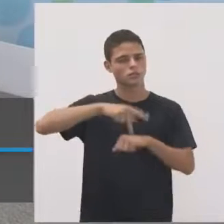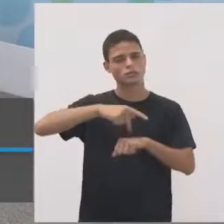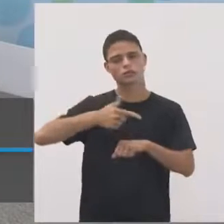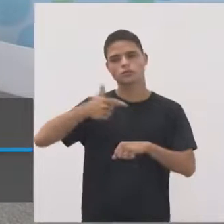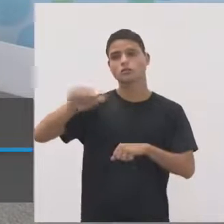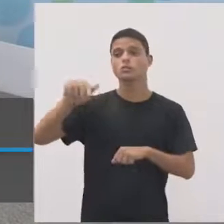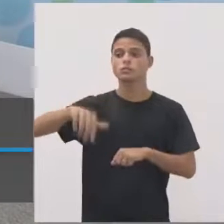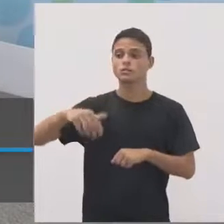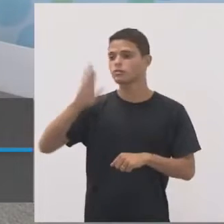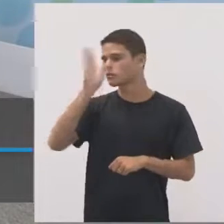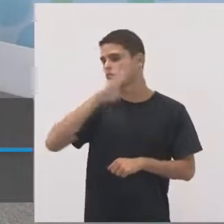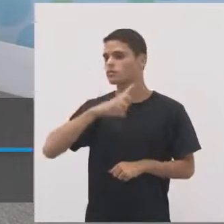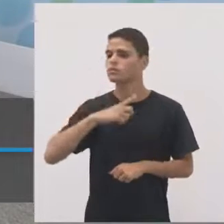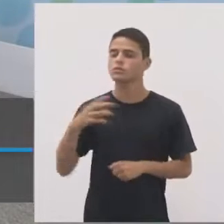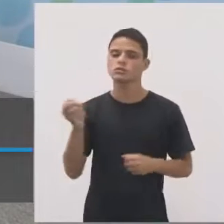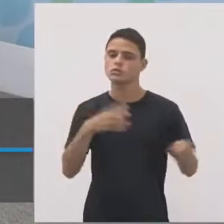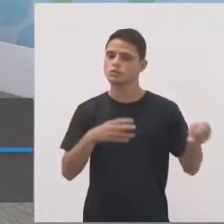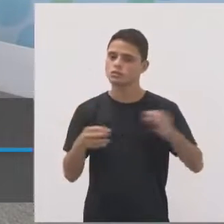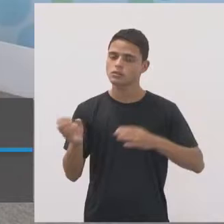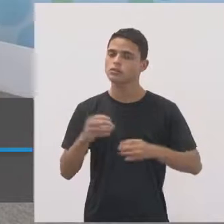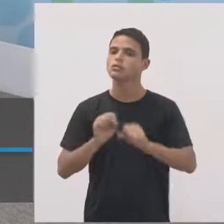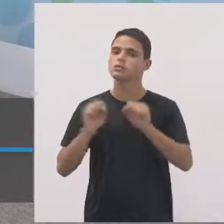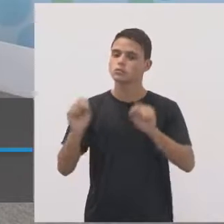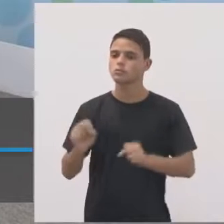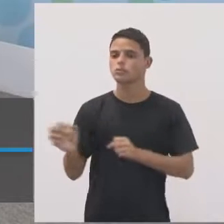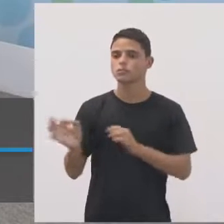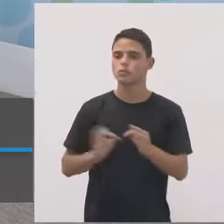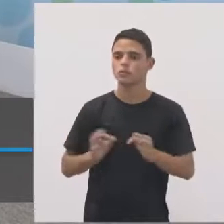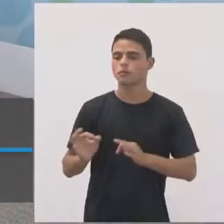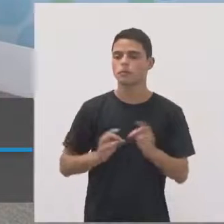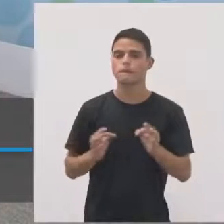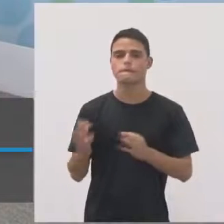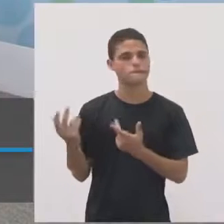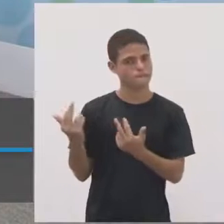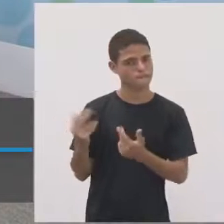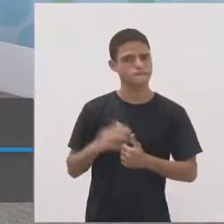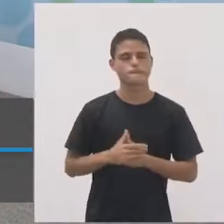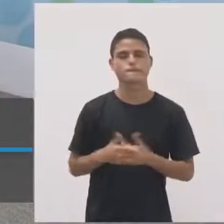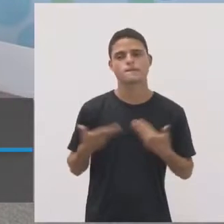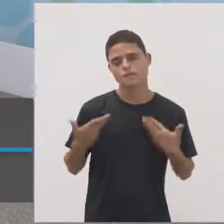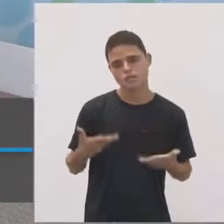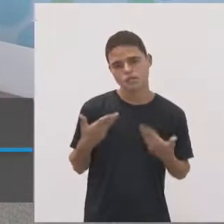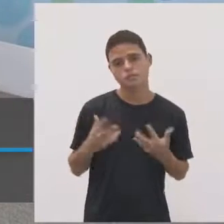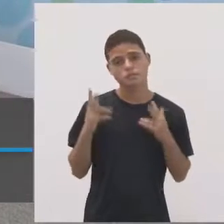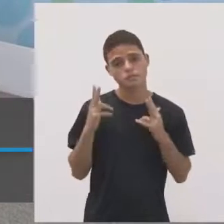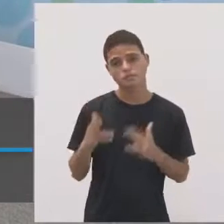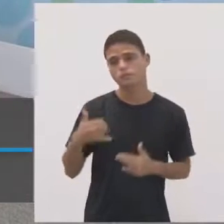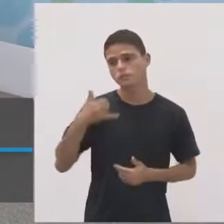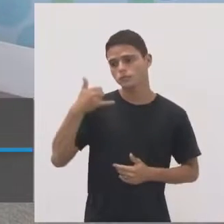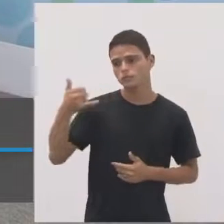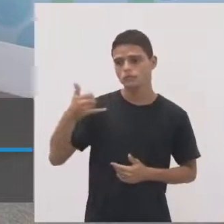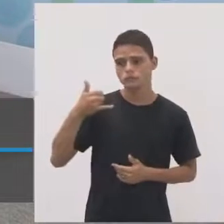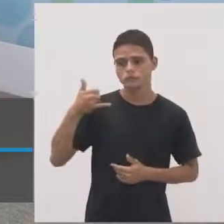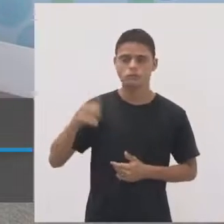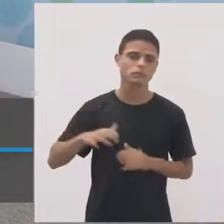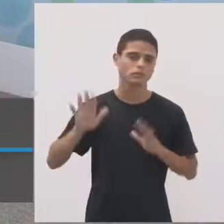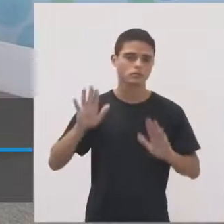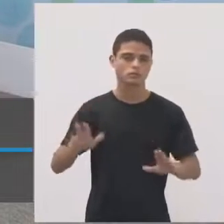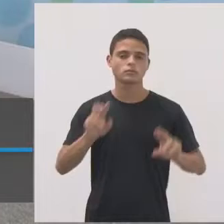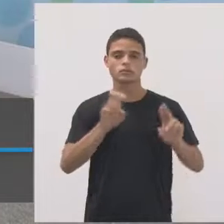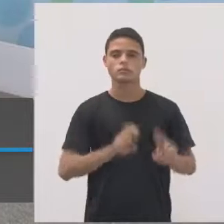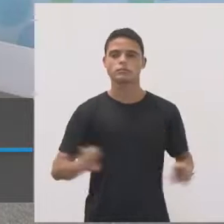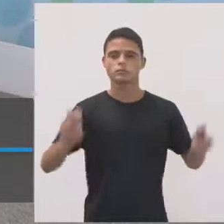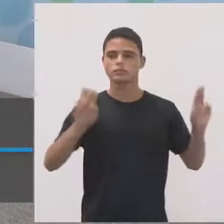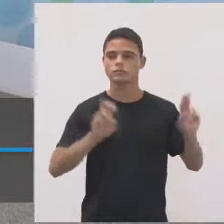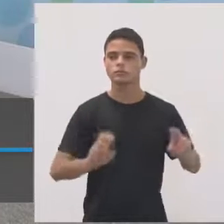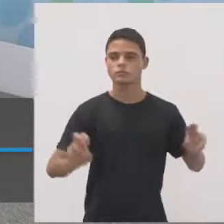Brasil, já está vindo novos equipamentos, já está vindo com o sistema operacional. É super leve, é como se fosse um celular, mas no computador, tá? E